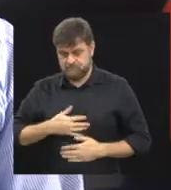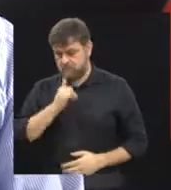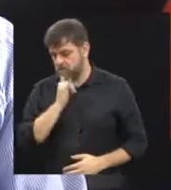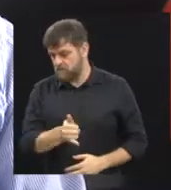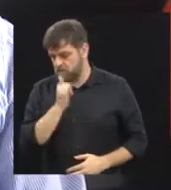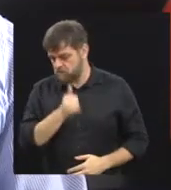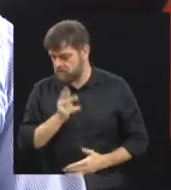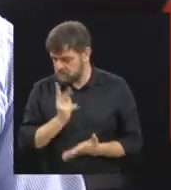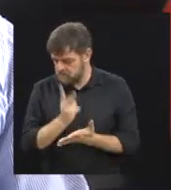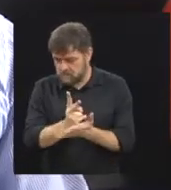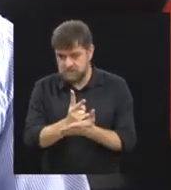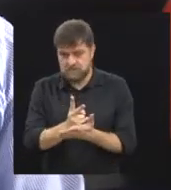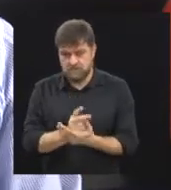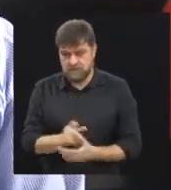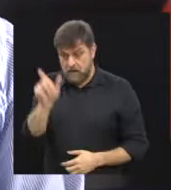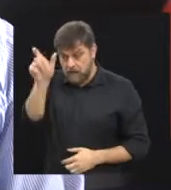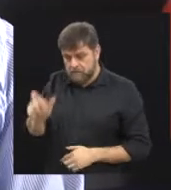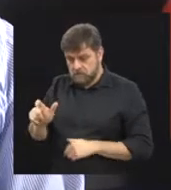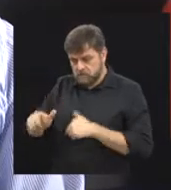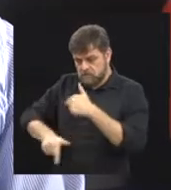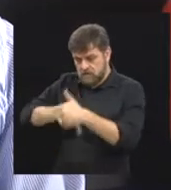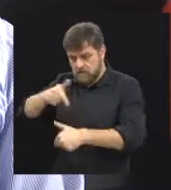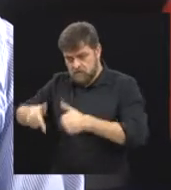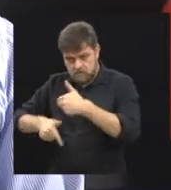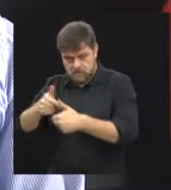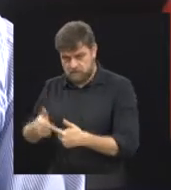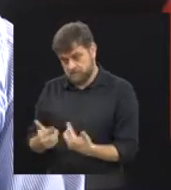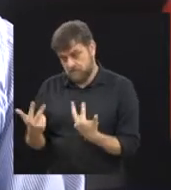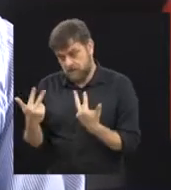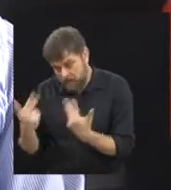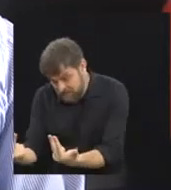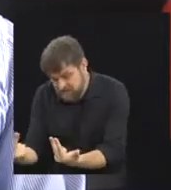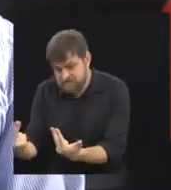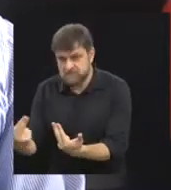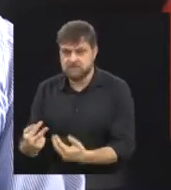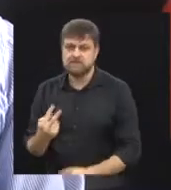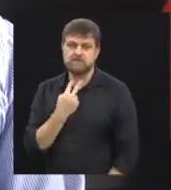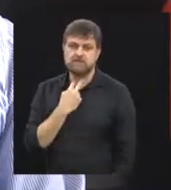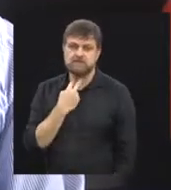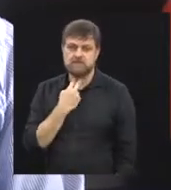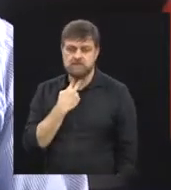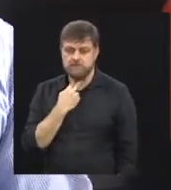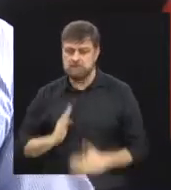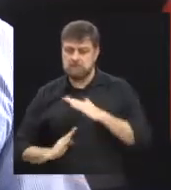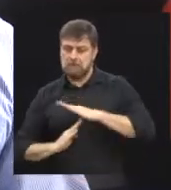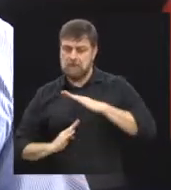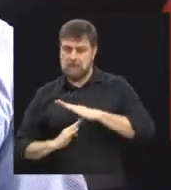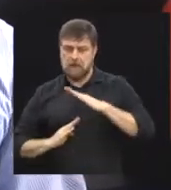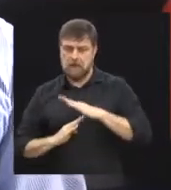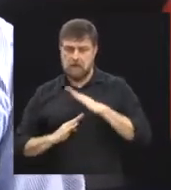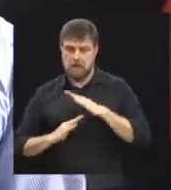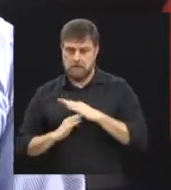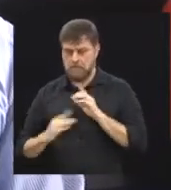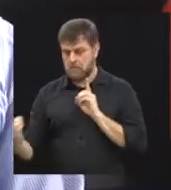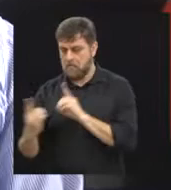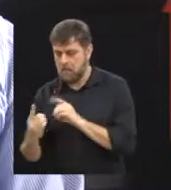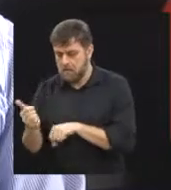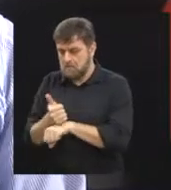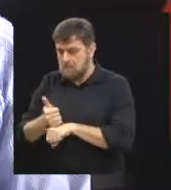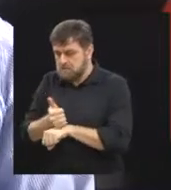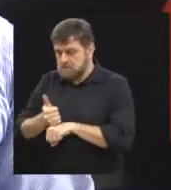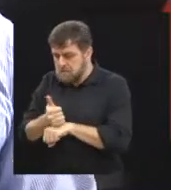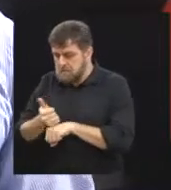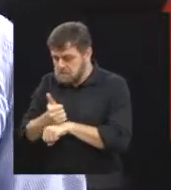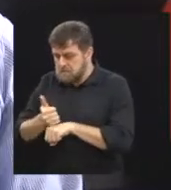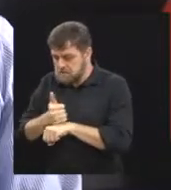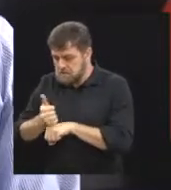casa, né? Você, para fazer um trabalho dessa natureza, você não pode se limitar a fazer o seu processo